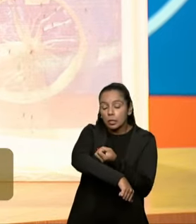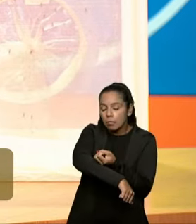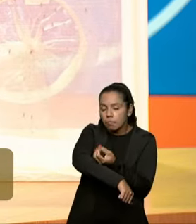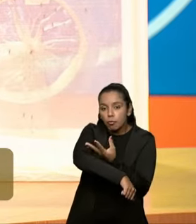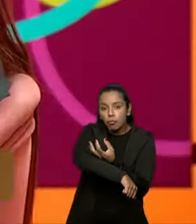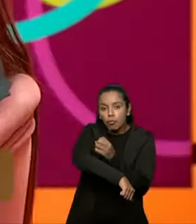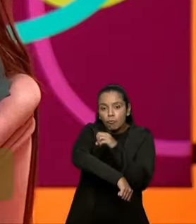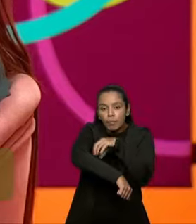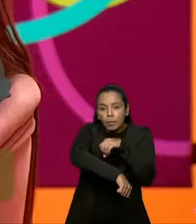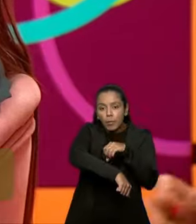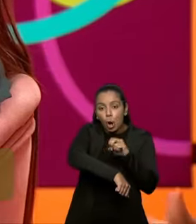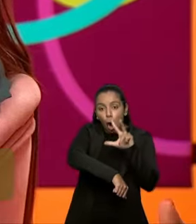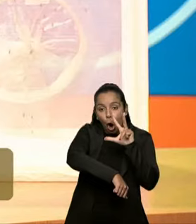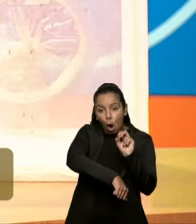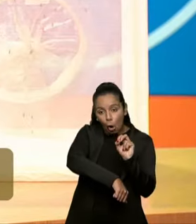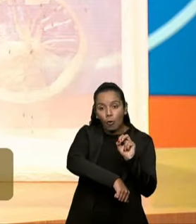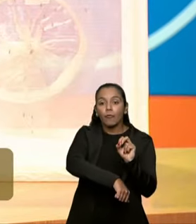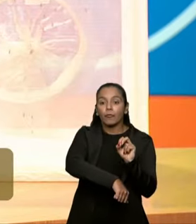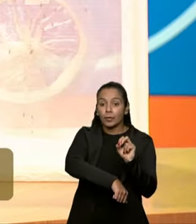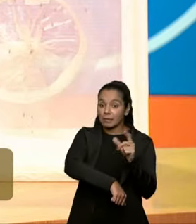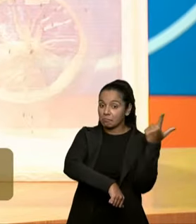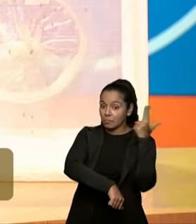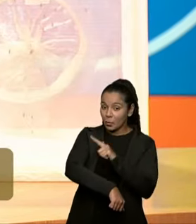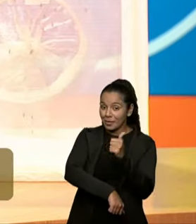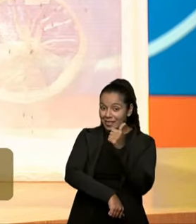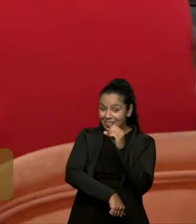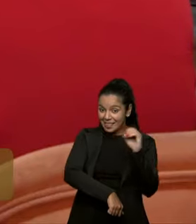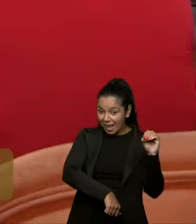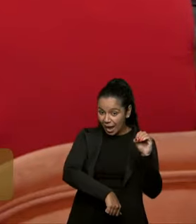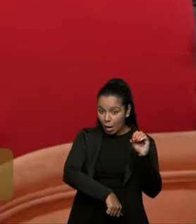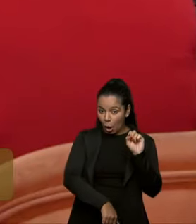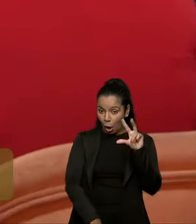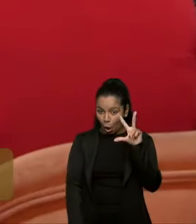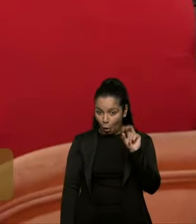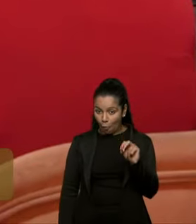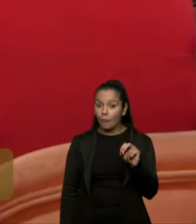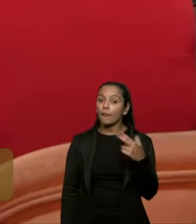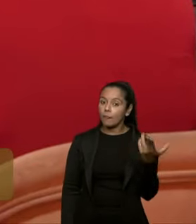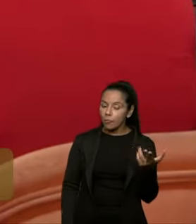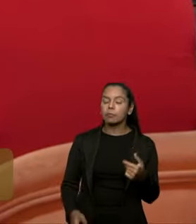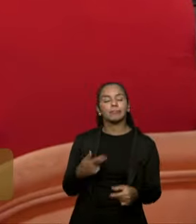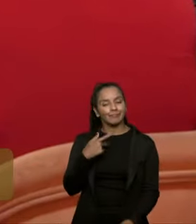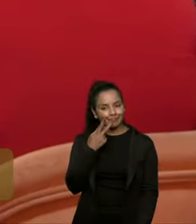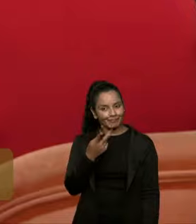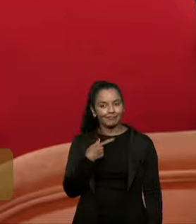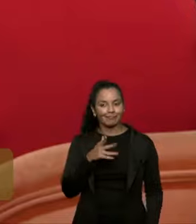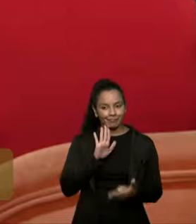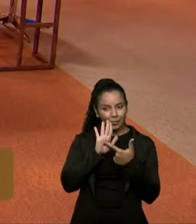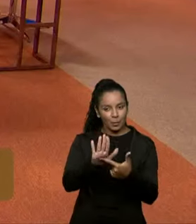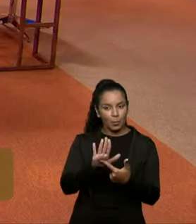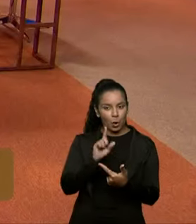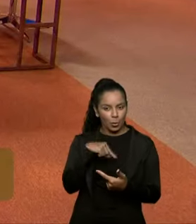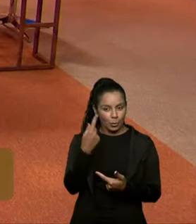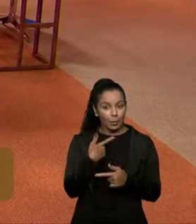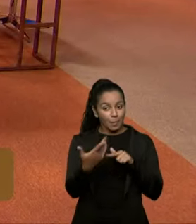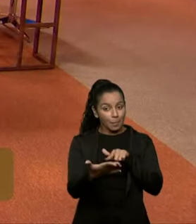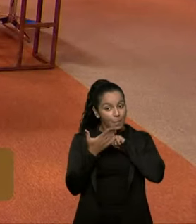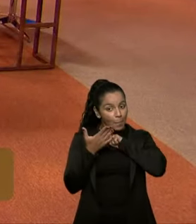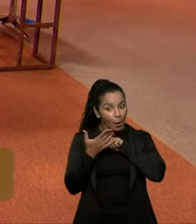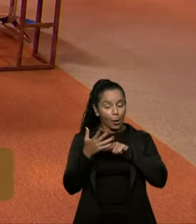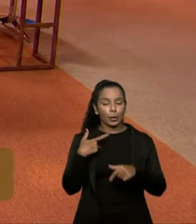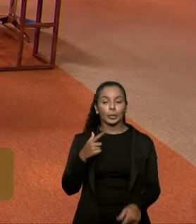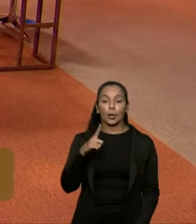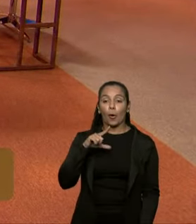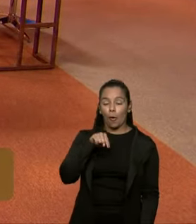ela coloca... 100 ovos. Que você trouxe? Que então, negocinho é esse que você trouxe aí? Mostra pra aqui gente. Aqui a gente tem aula, os ovos. Gente.